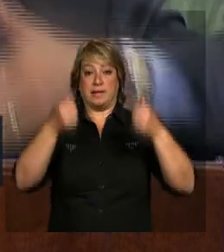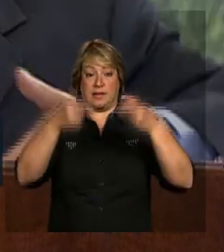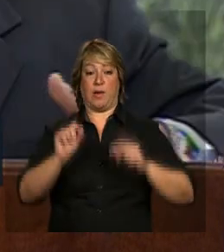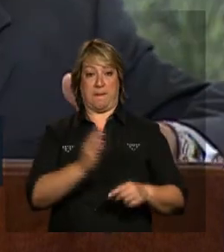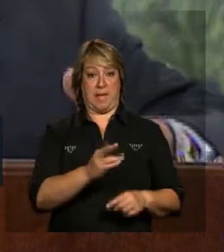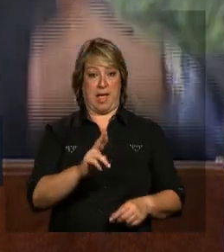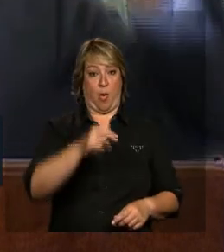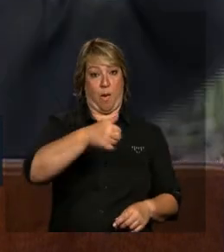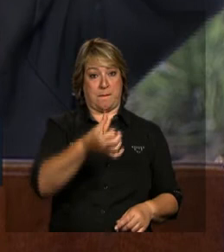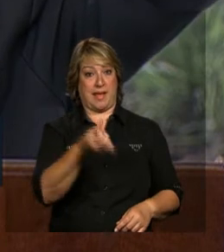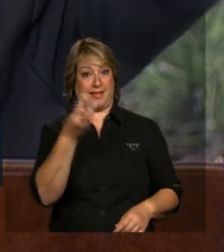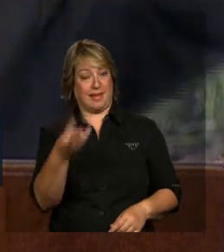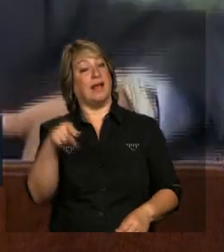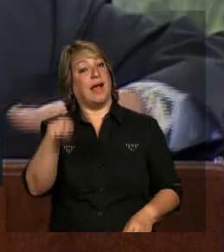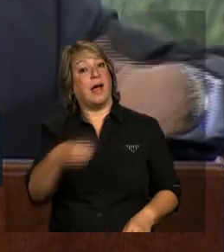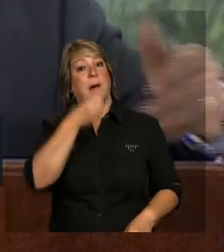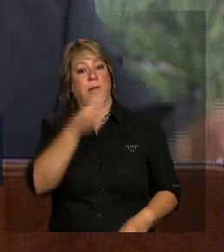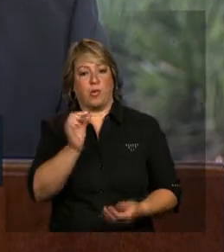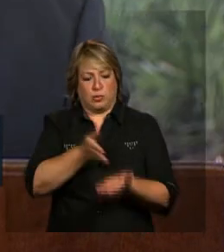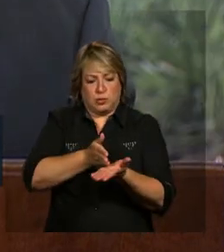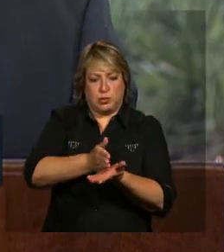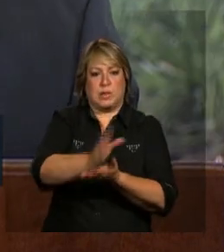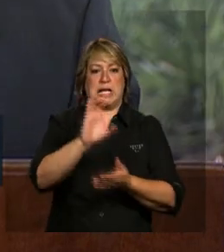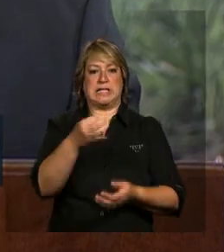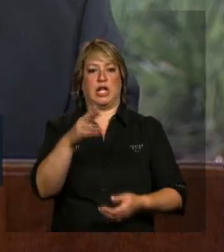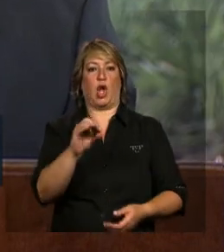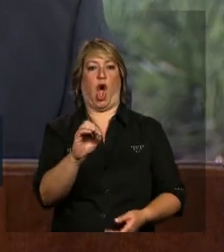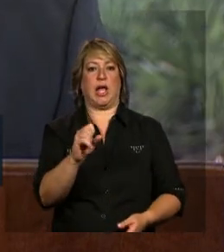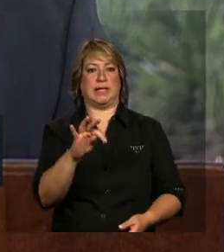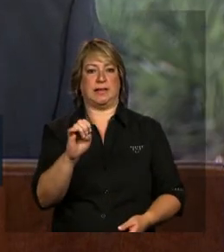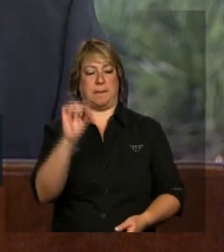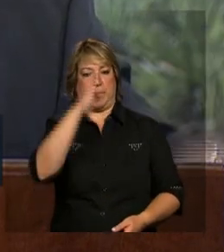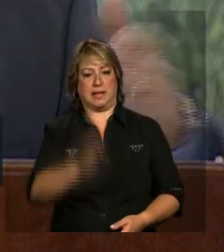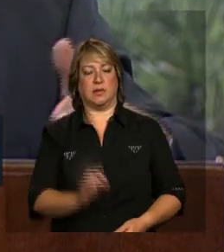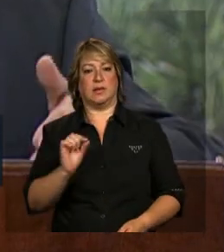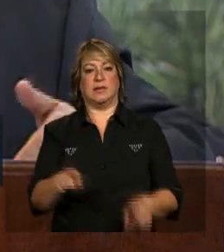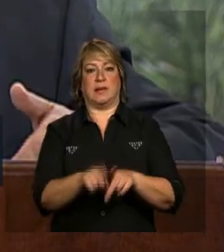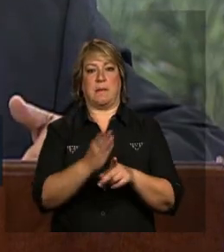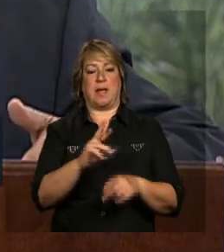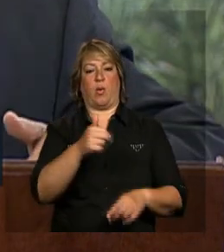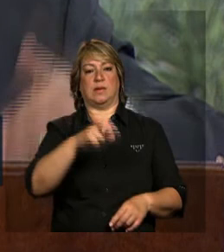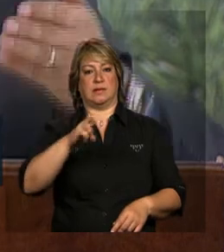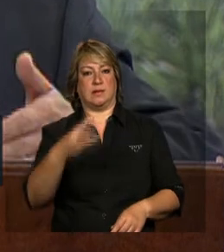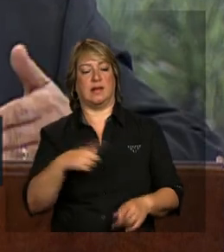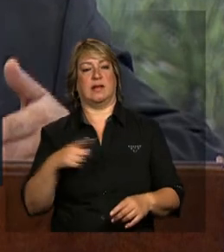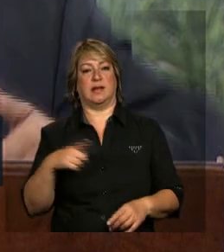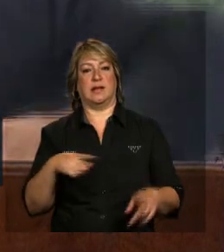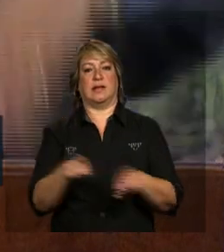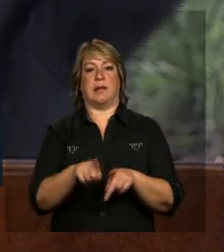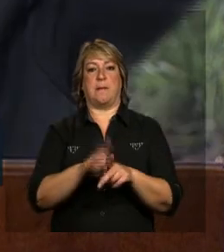exemplo da br-163 que serve e corta o centro oeste brasileiro a br-153 a Transbrasiliana